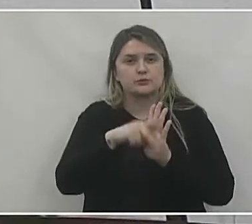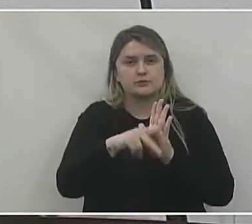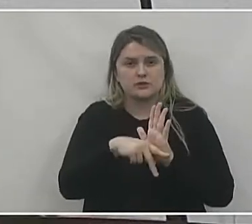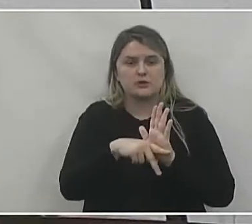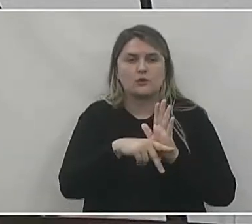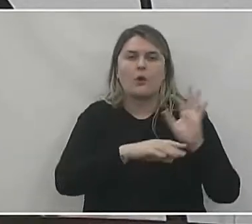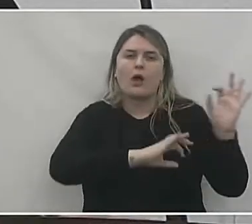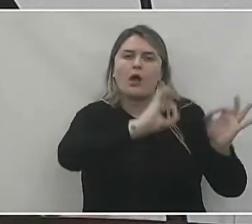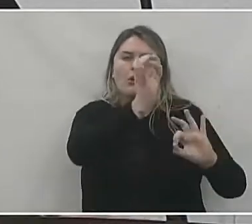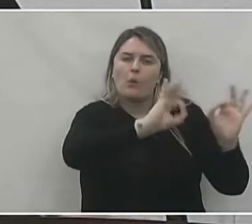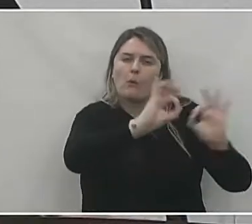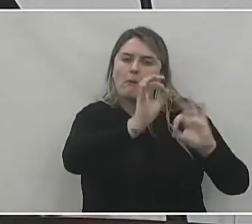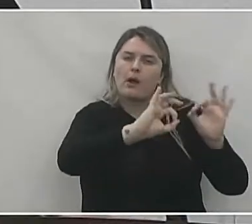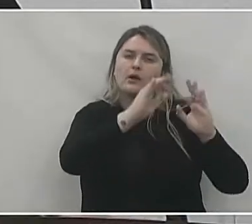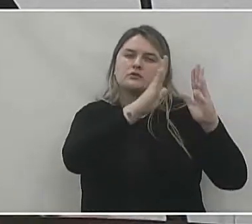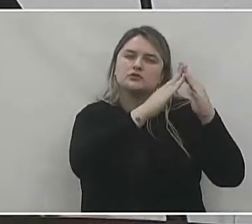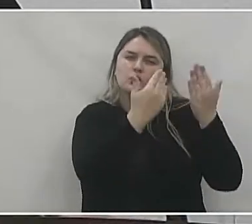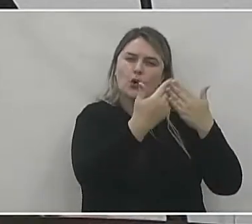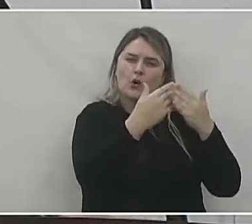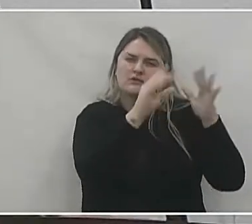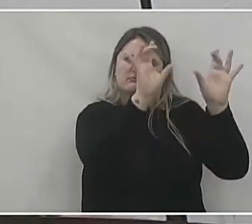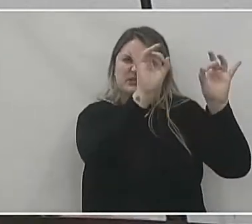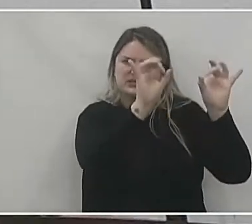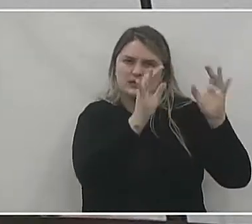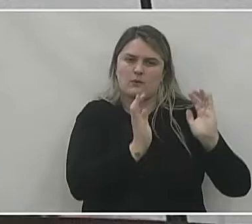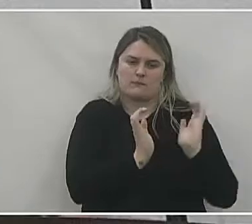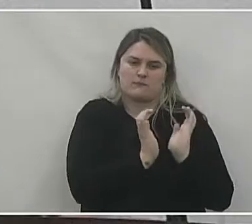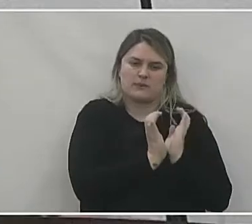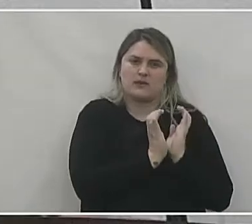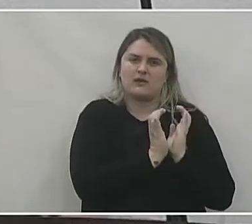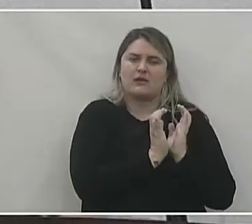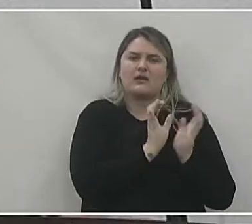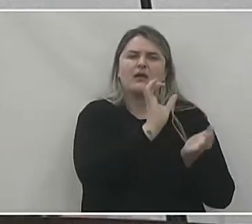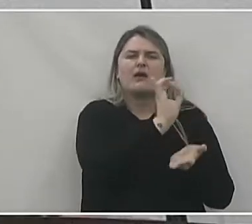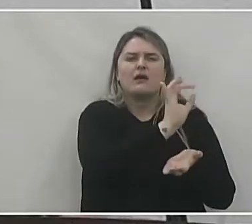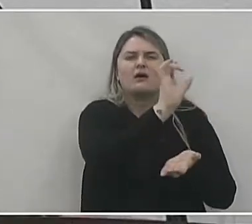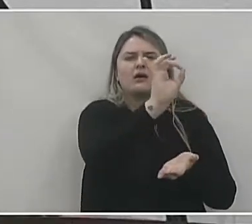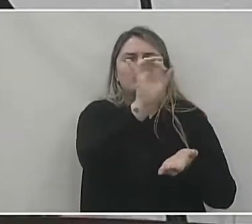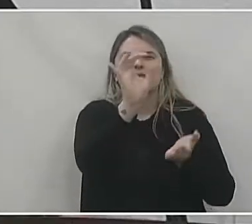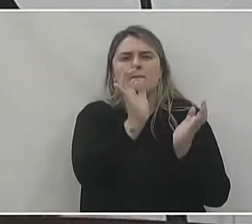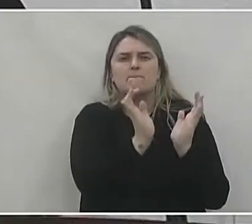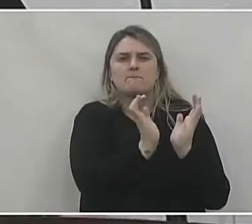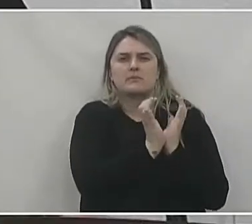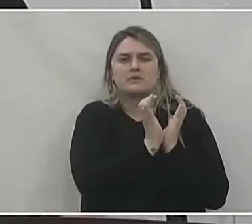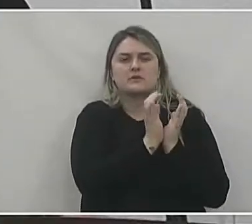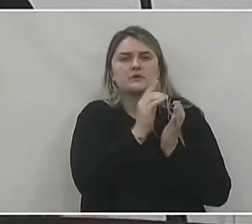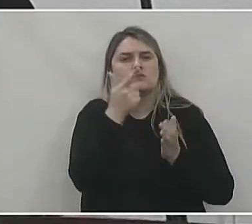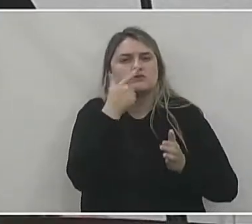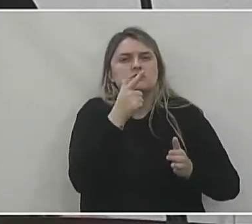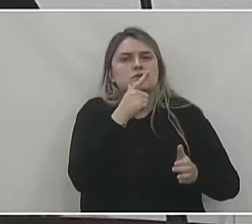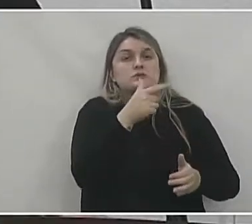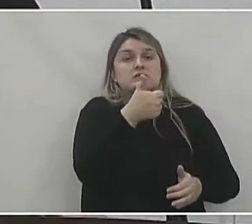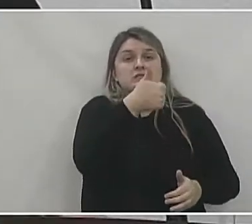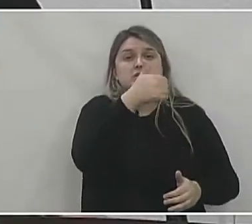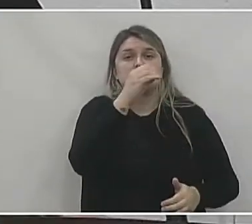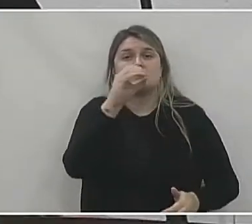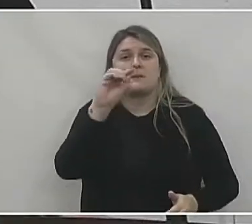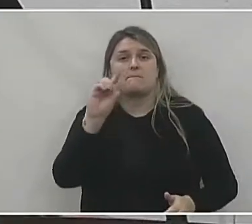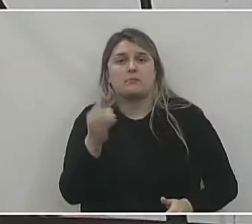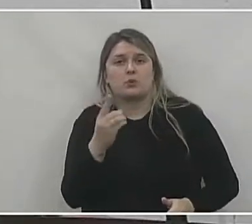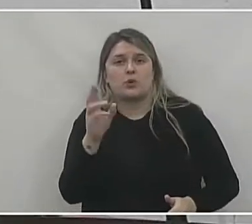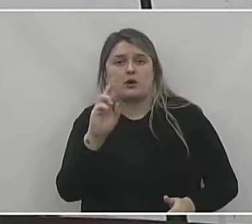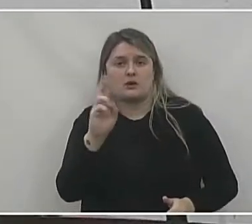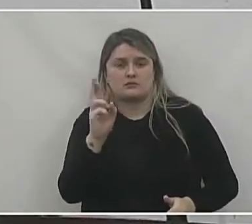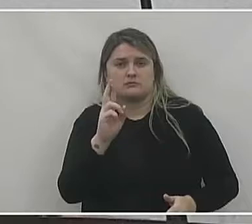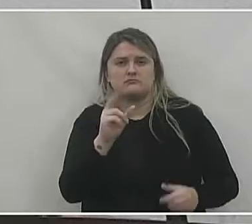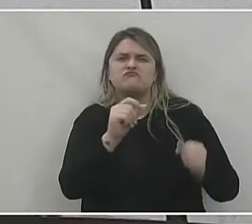de reforma das APAIs do Paraná. Não é de reformas. Cada APAI do Paraná recebeu R$100 mil para fazer